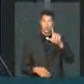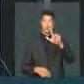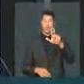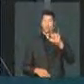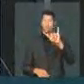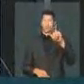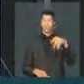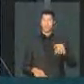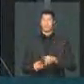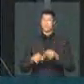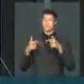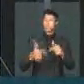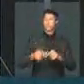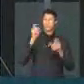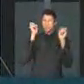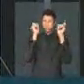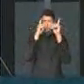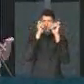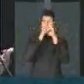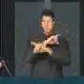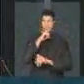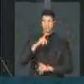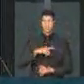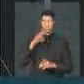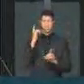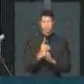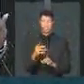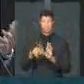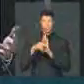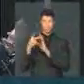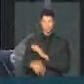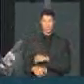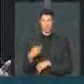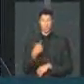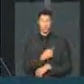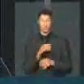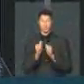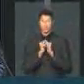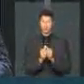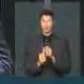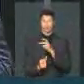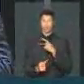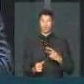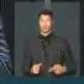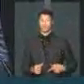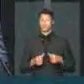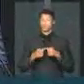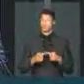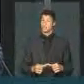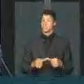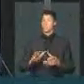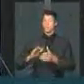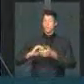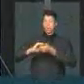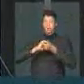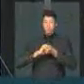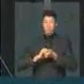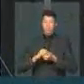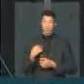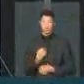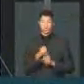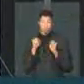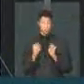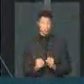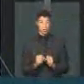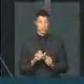e enfrentar todas as dificuldades que ele encontrou lá dentro. Nós, juntos, senhor presidente, estamos dando as mãos para que a